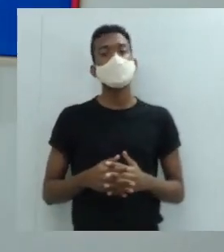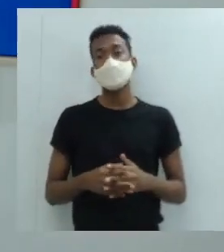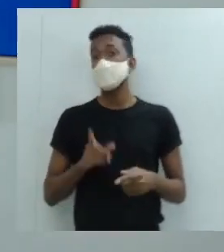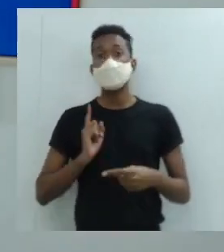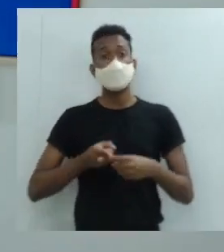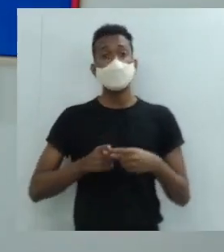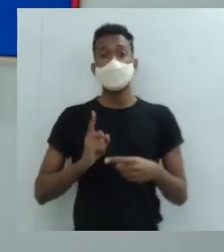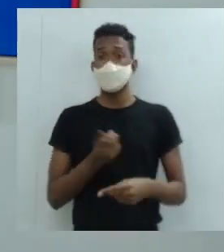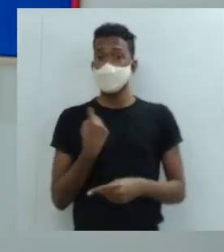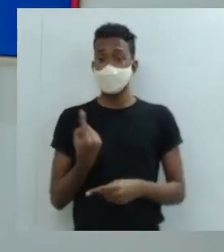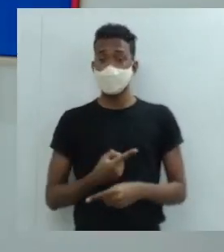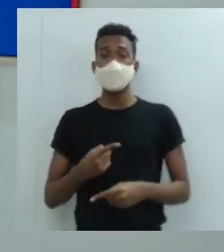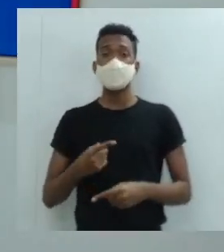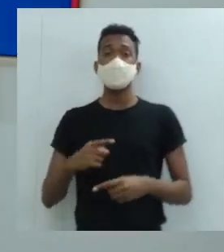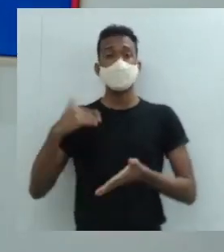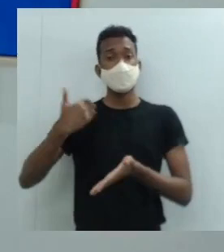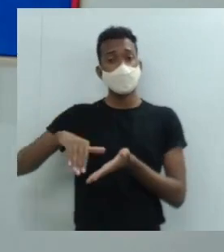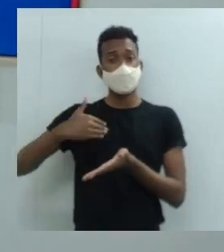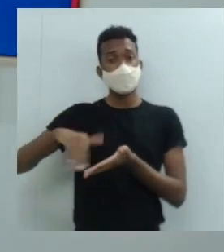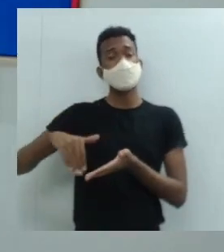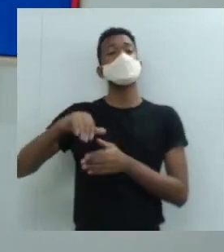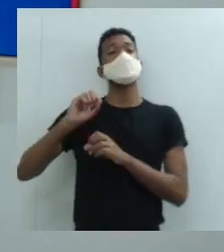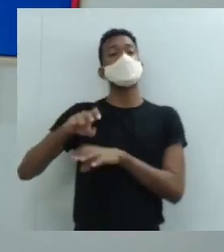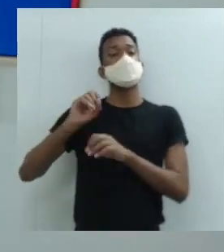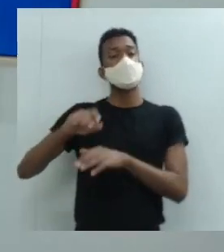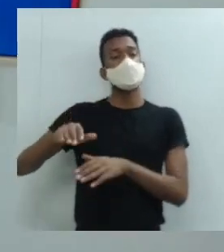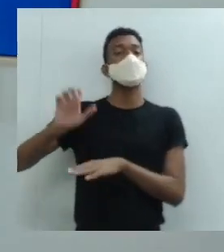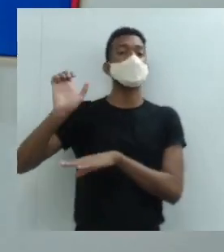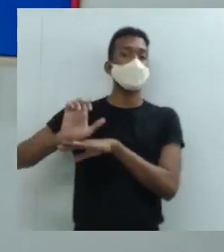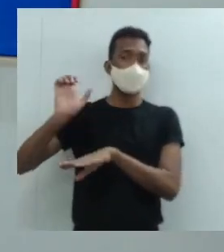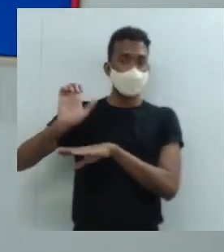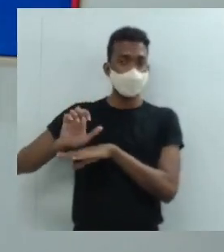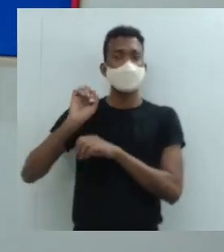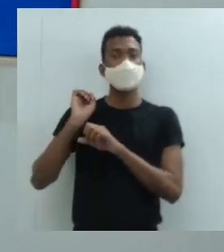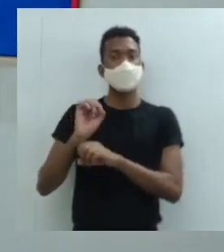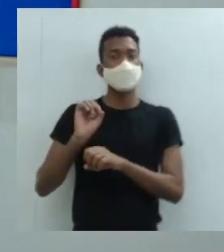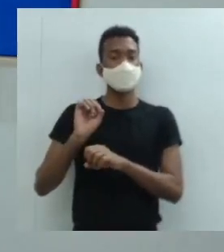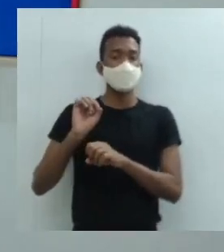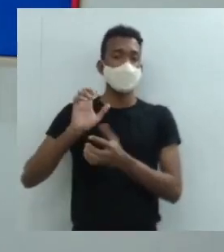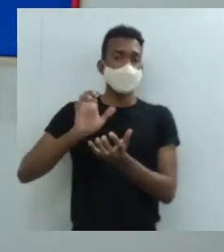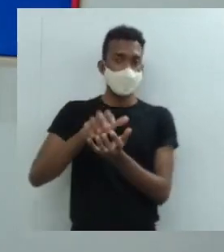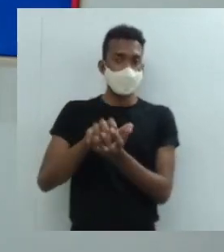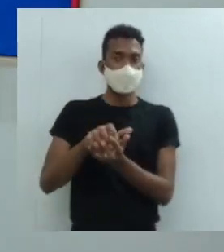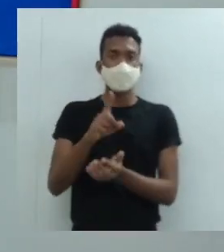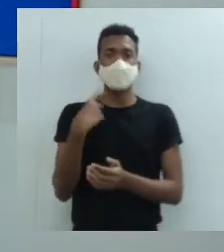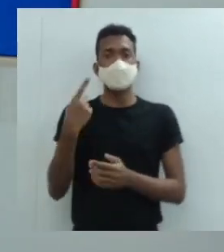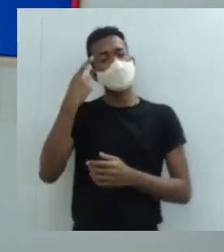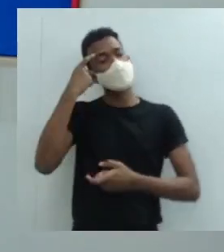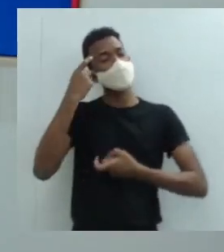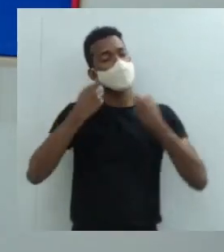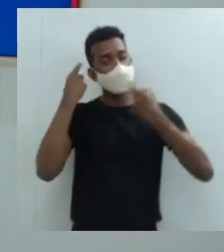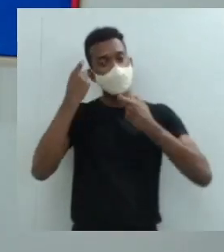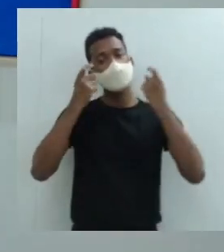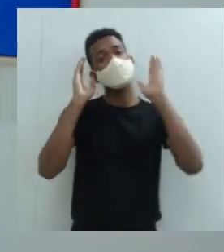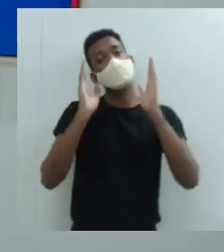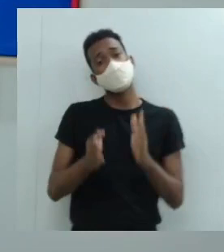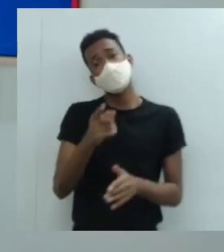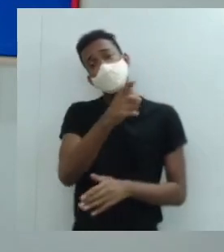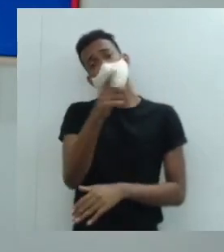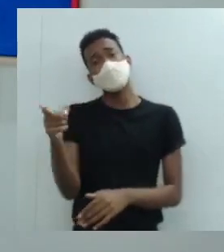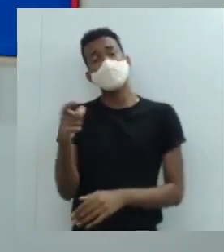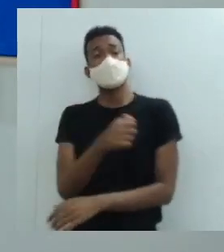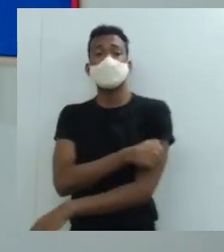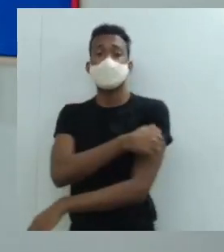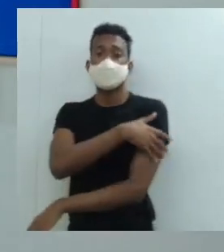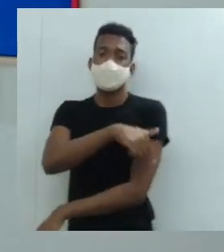da Secretaria de Educação do Estado de Pernambuco nos preocupamos com vocês, certo? Então, vocês do 7º ano,